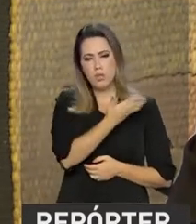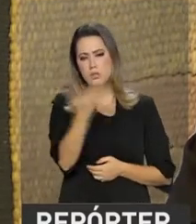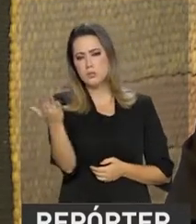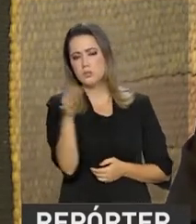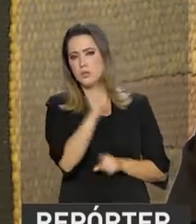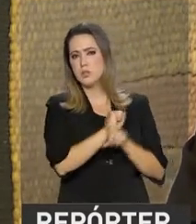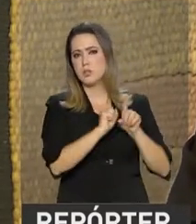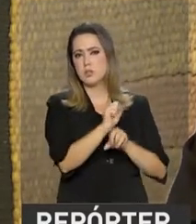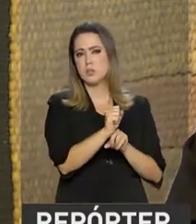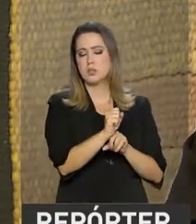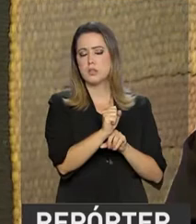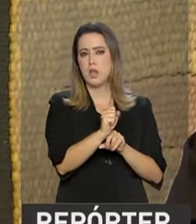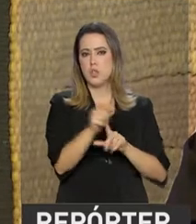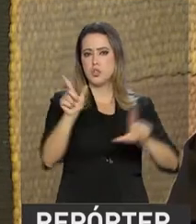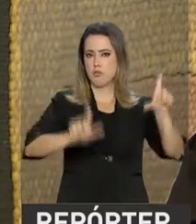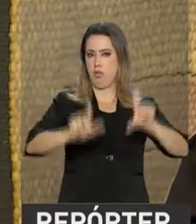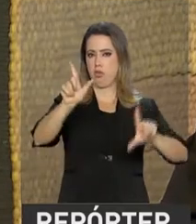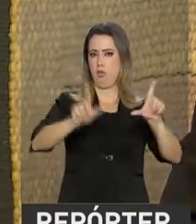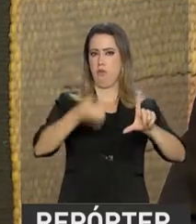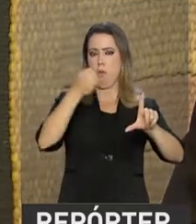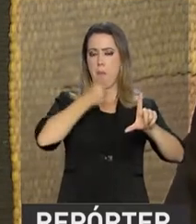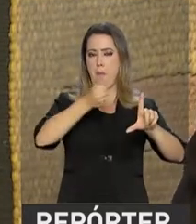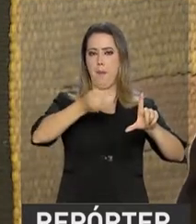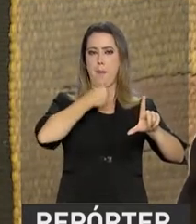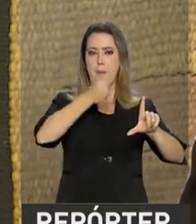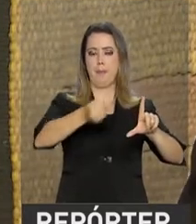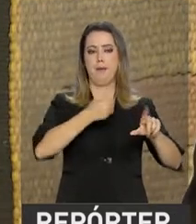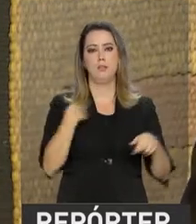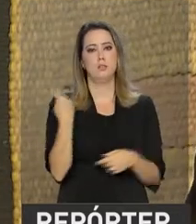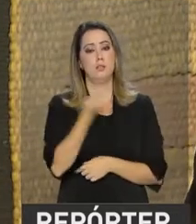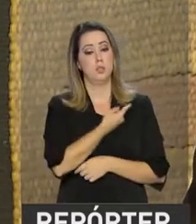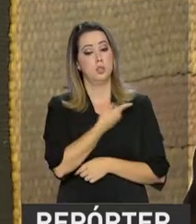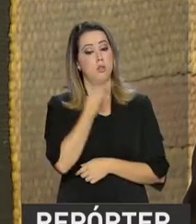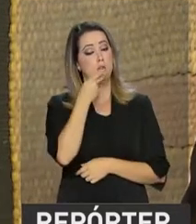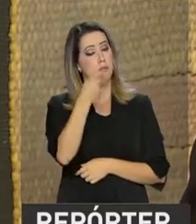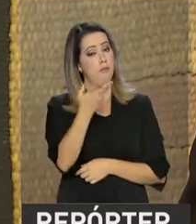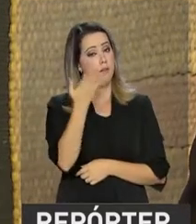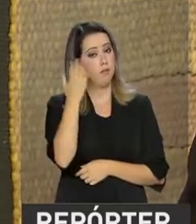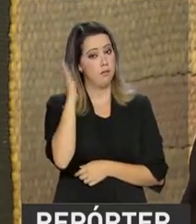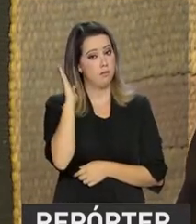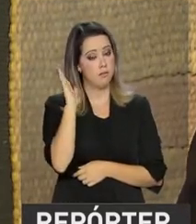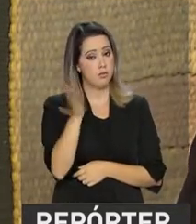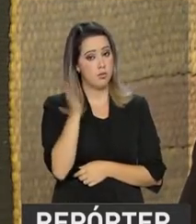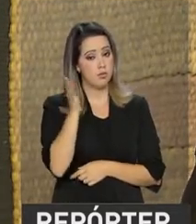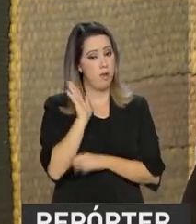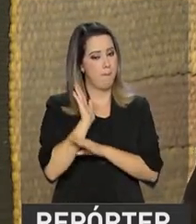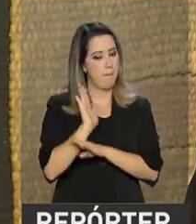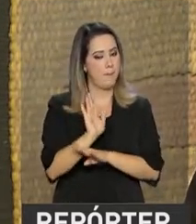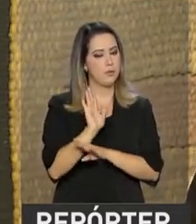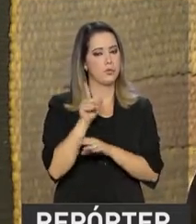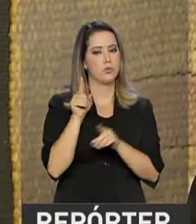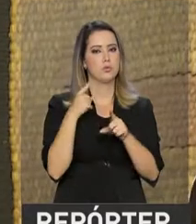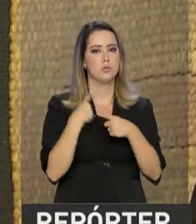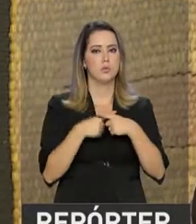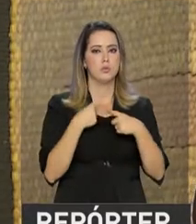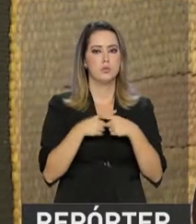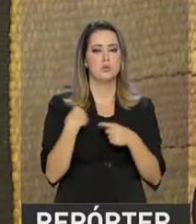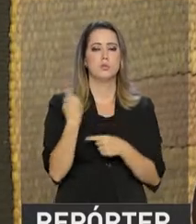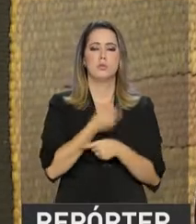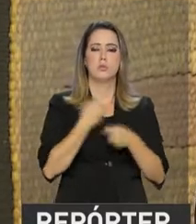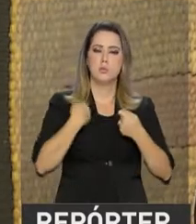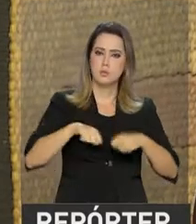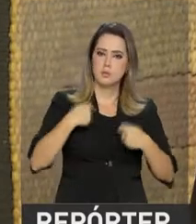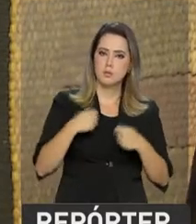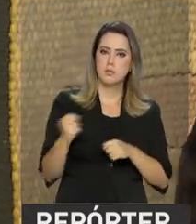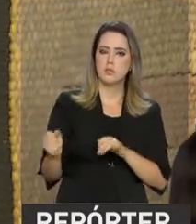sociedade, na imprensa, eu estou contando, nós estamos contando com muito apoio para a